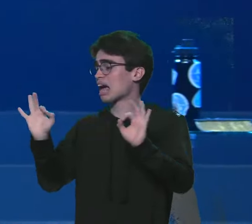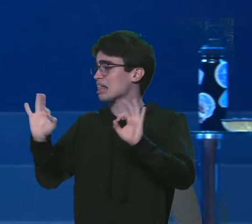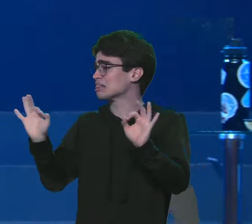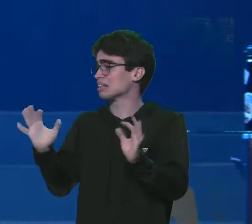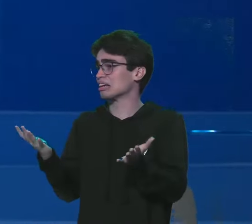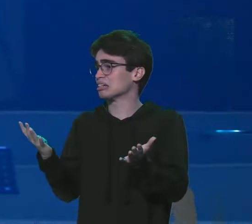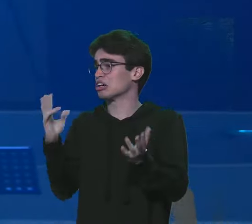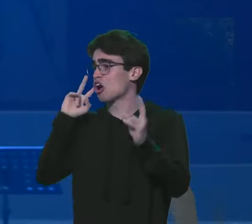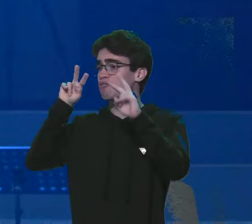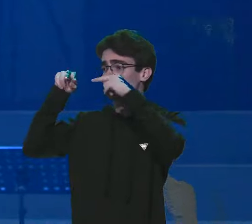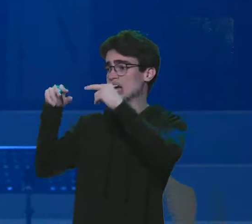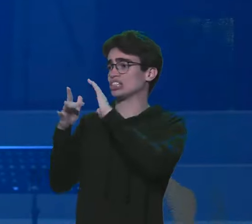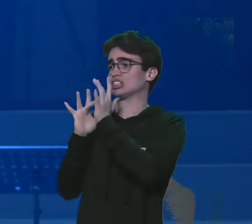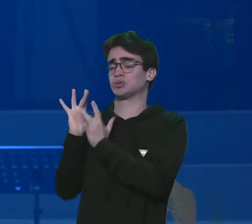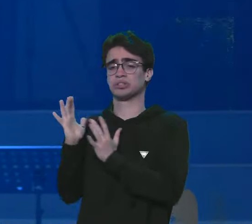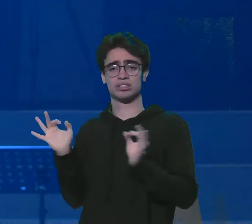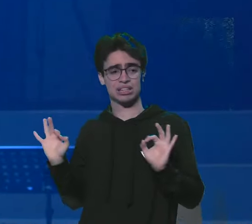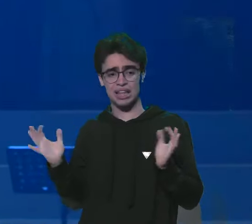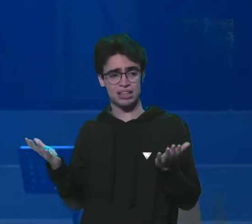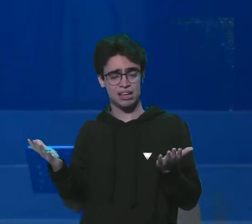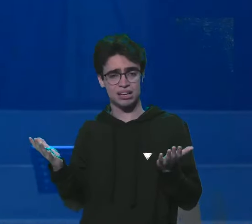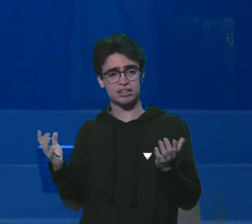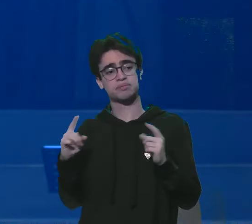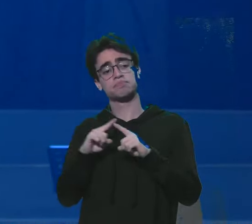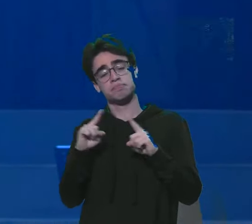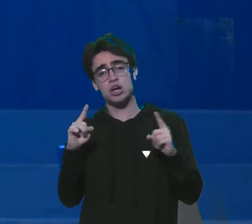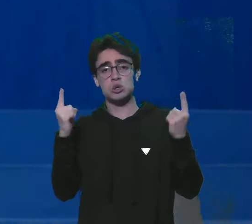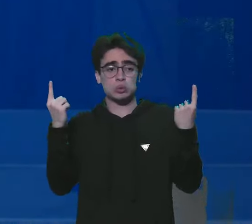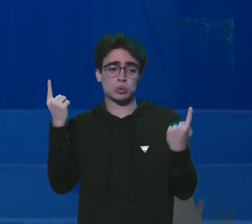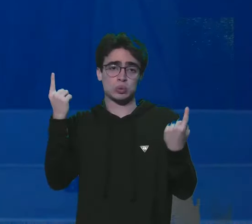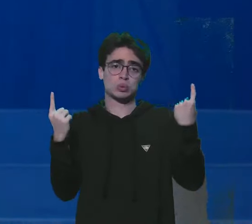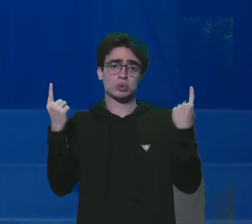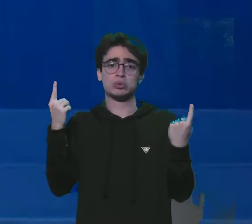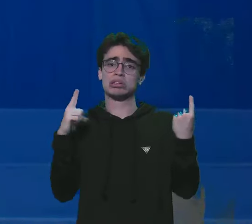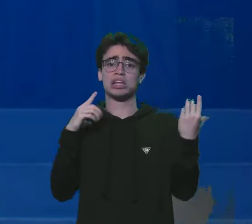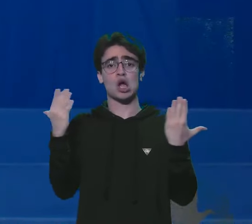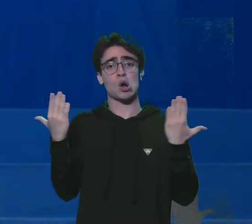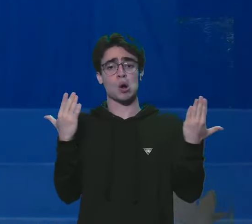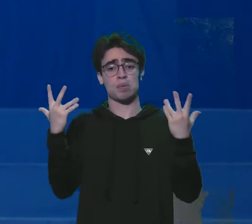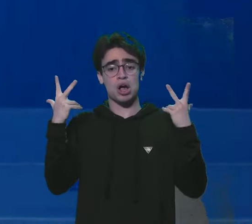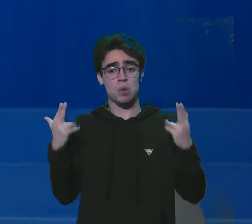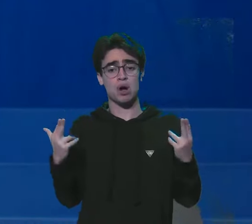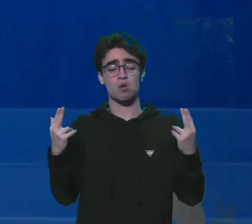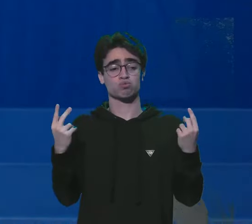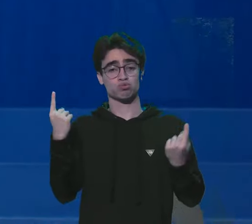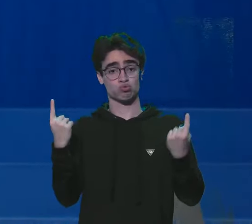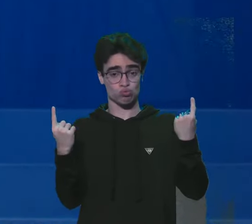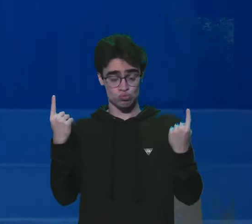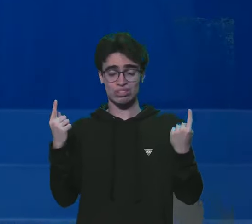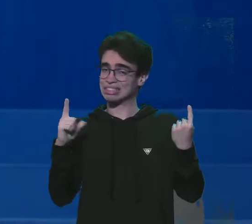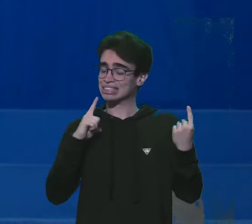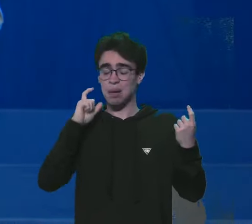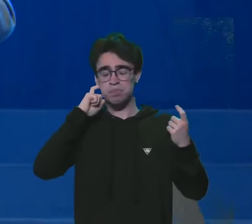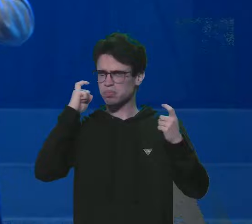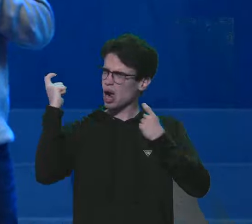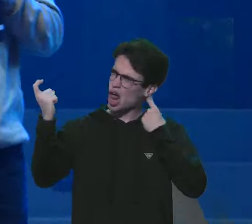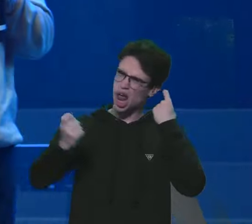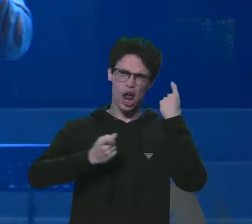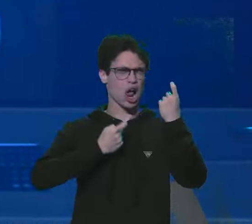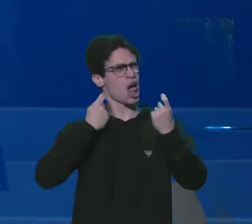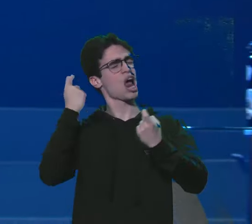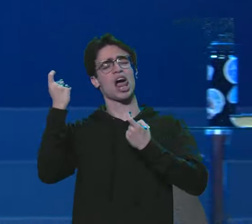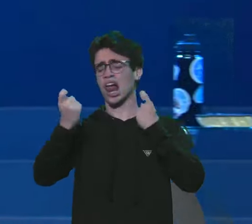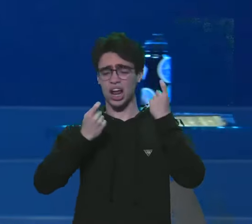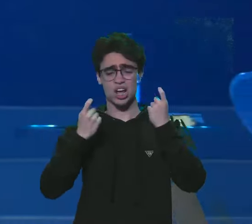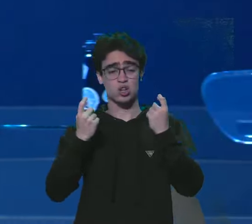Jesus olhando no olho dele. Mas eles tinham uma coisa em comum. Ambos estavam desesperados. Ambos